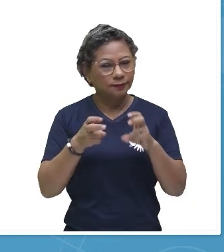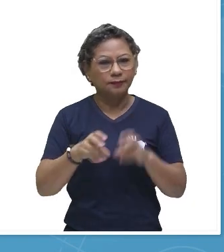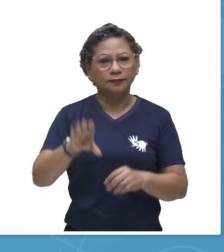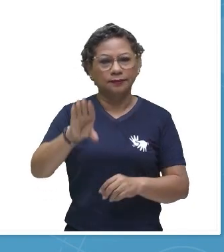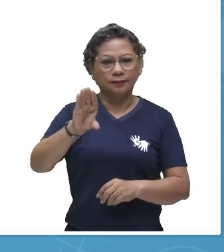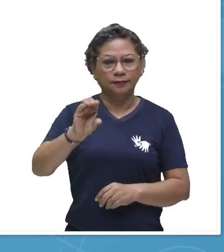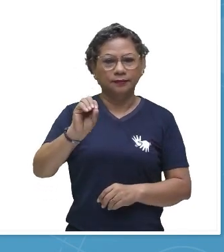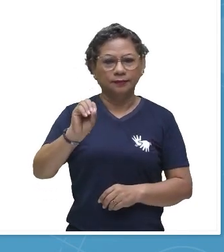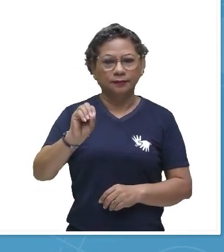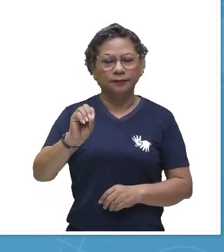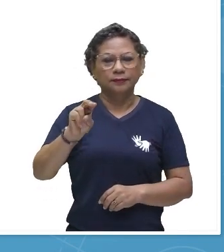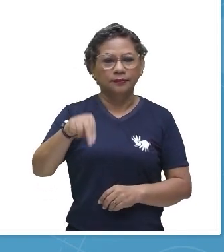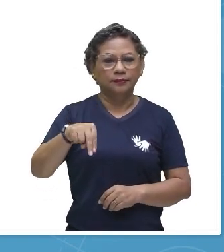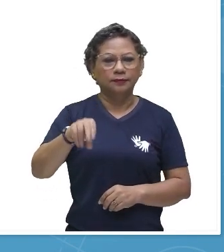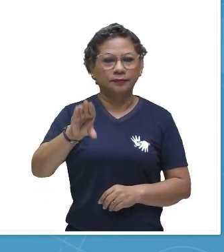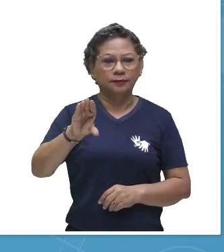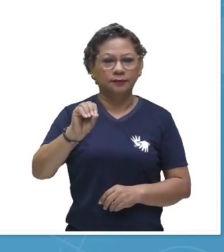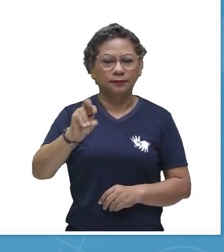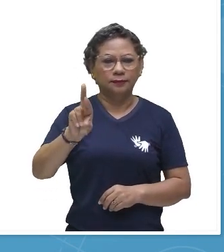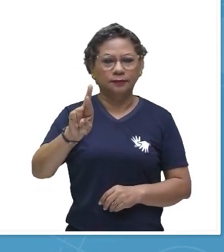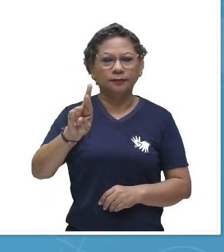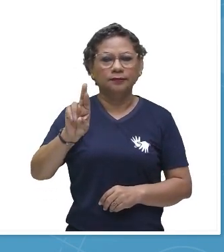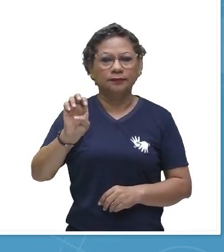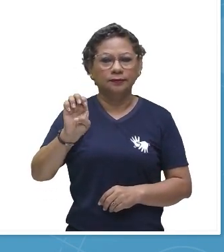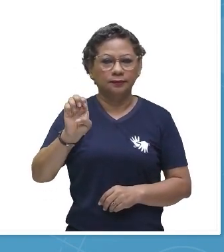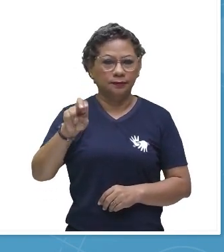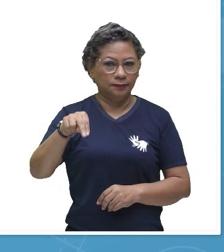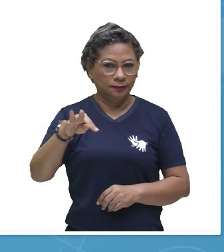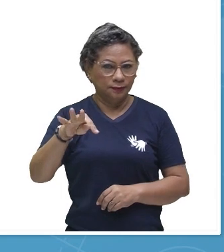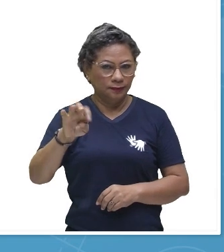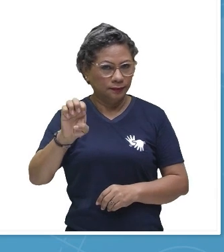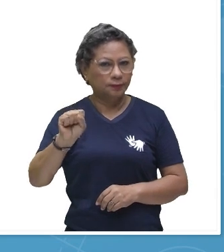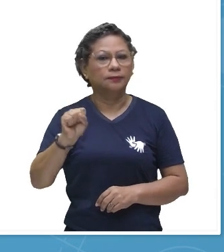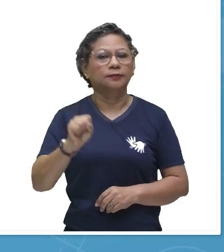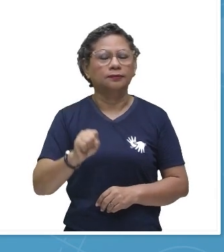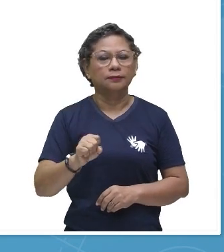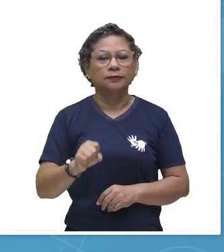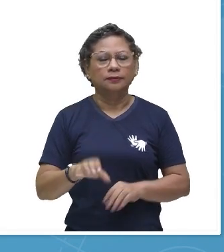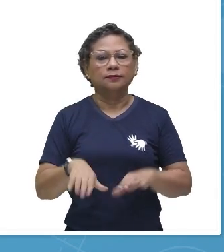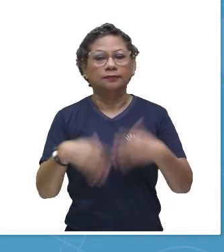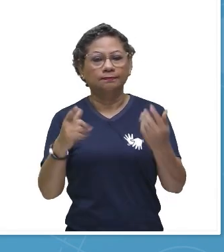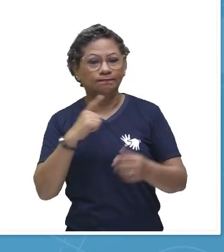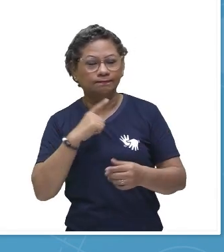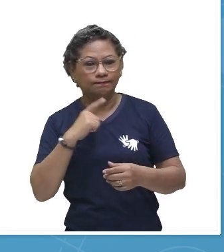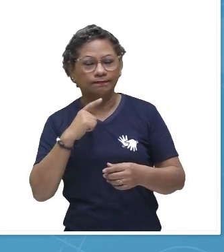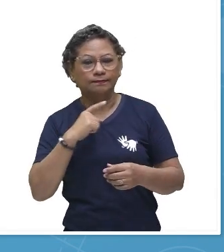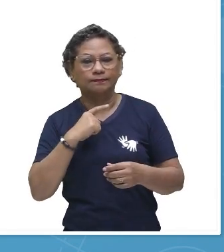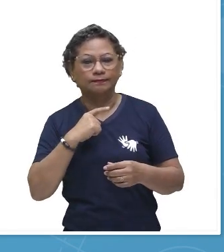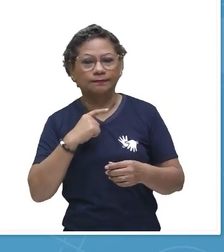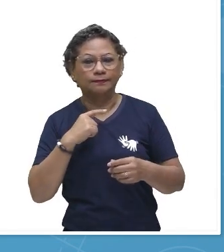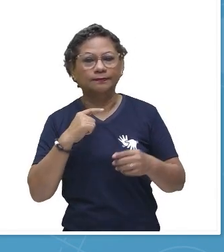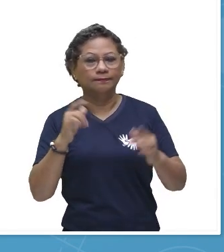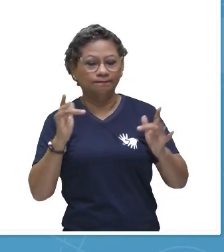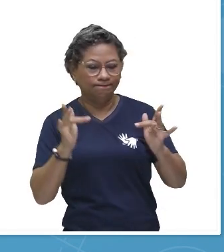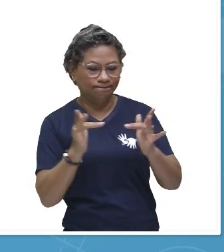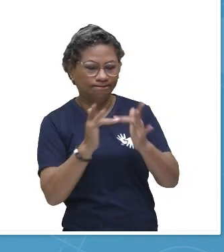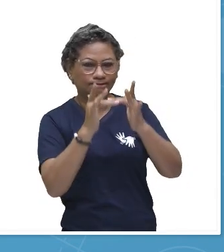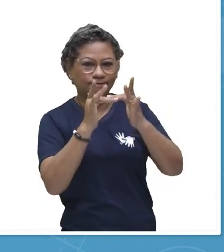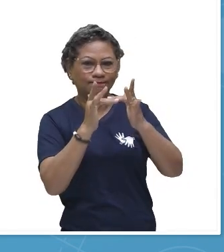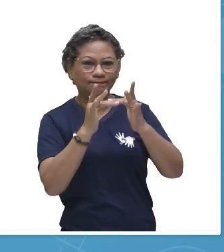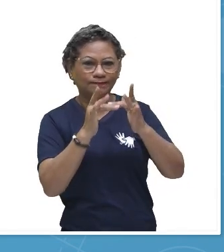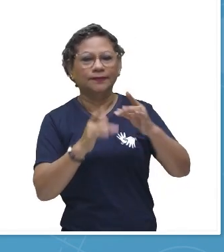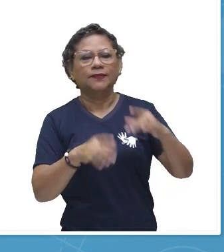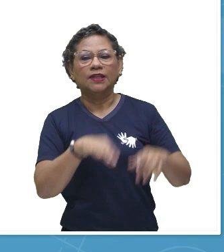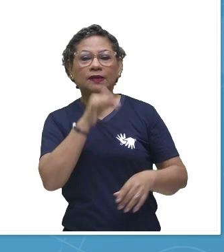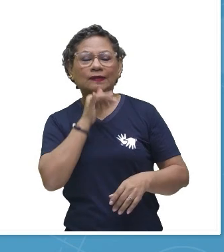Retas concorrentes é quando elas têm um único ponto em comum. Então, vejam, nós temos aí as